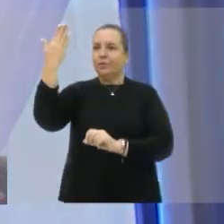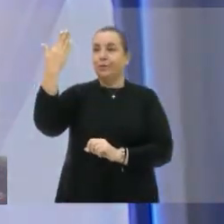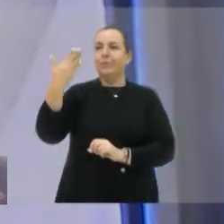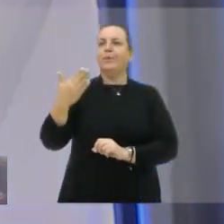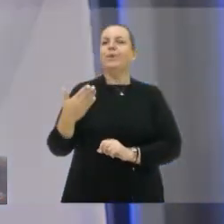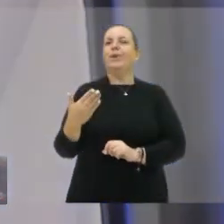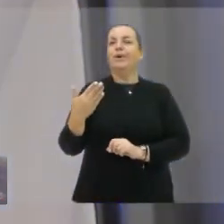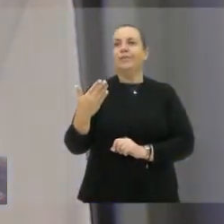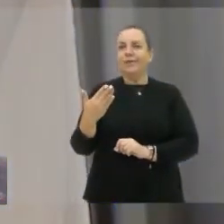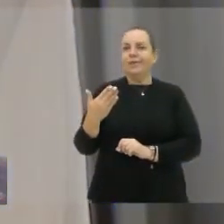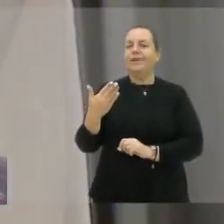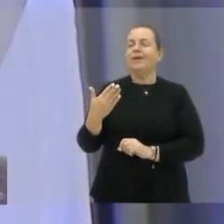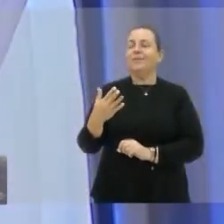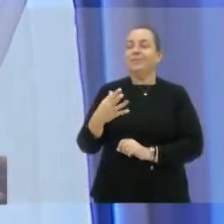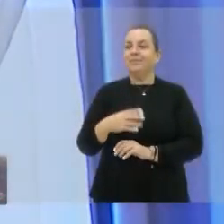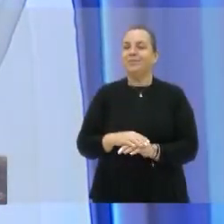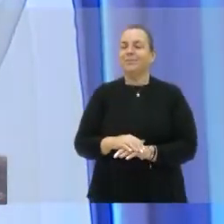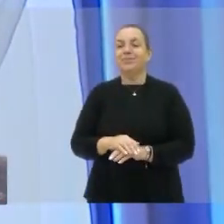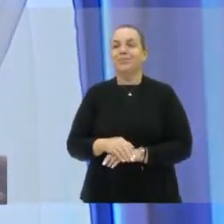Prova de amor.